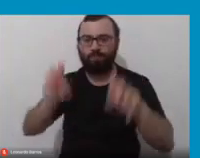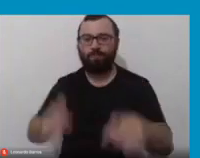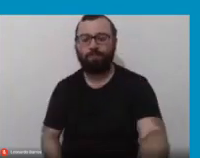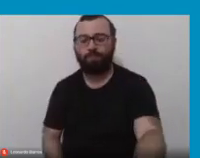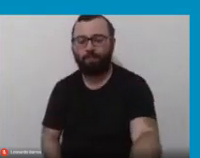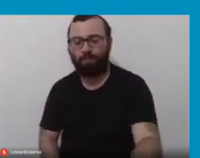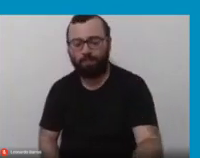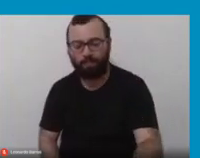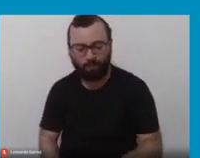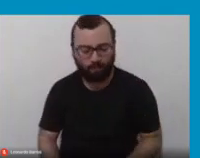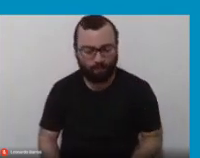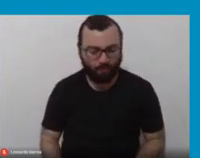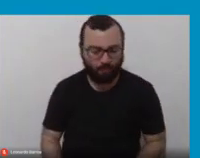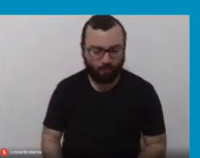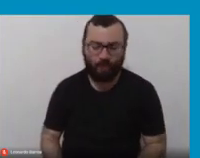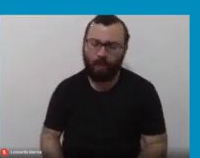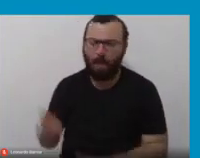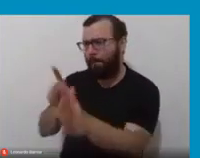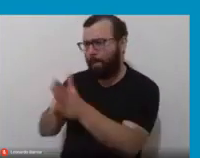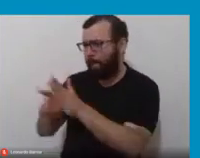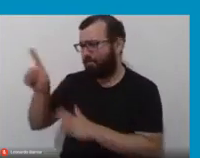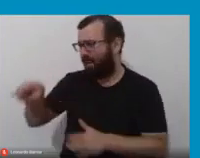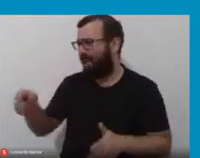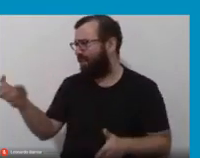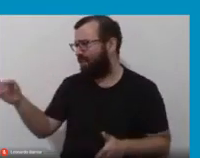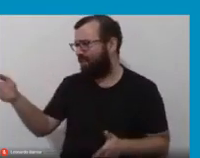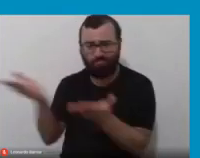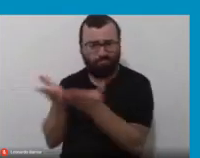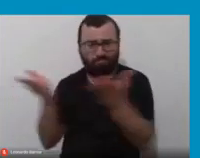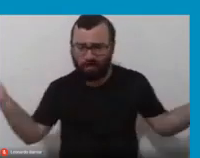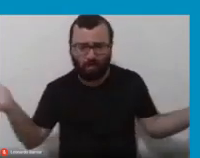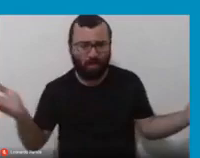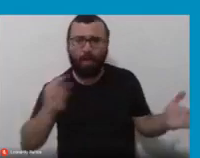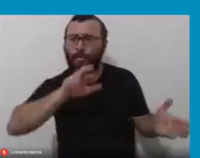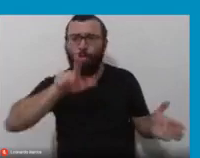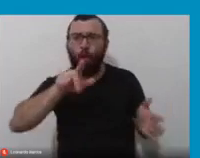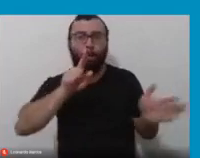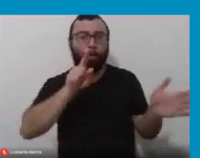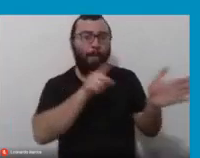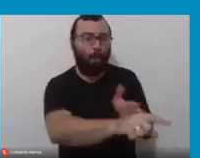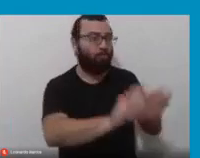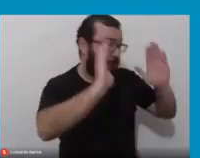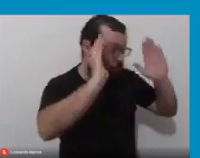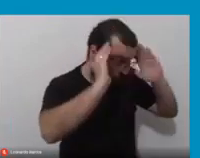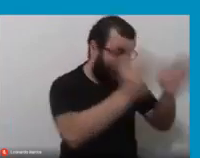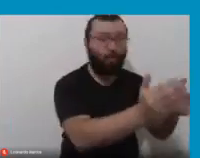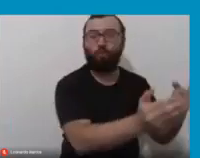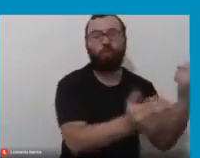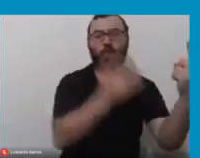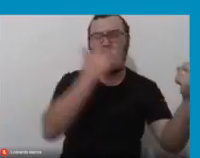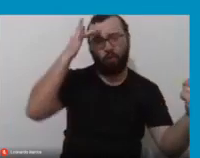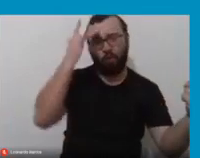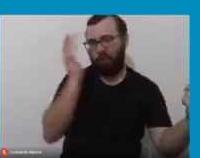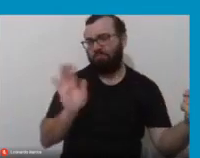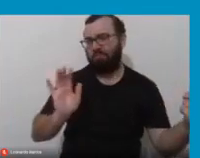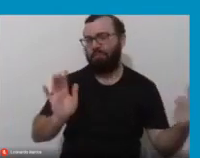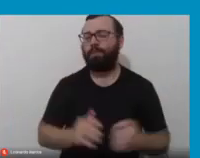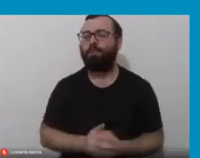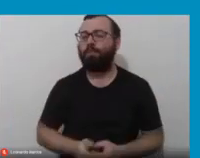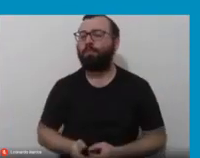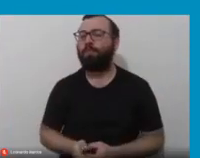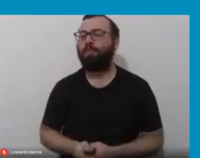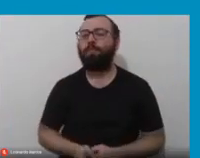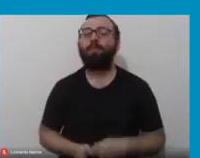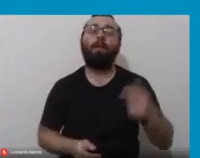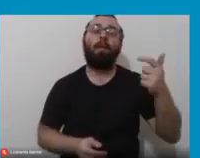A pergunta é para todos vocês, não é especialmente para um ou para outro. Né? A professora Ivone